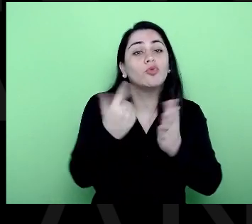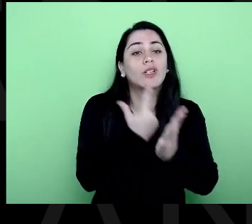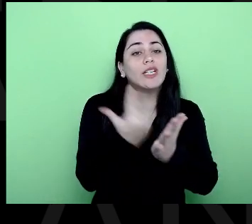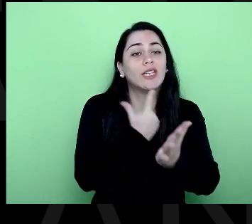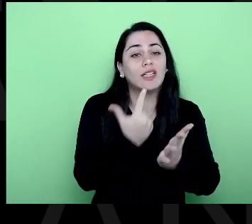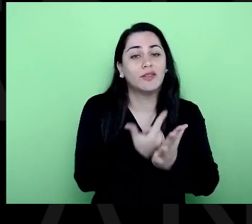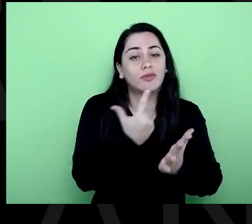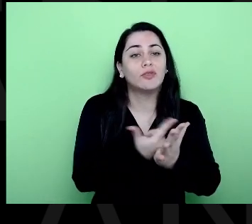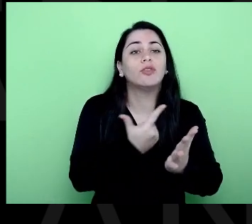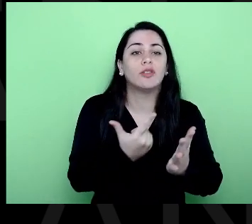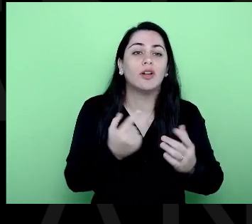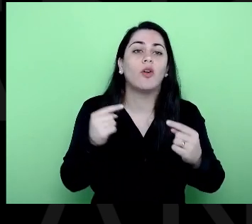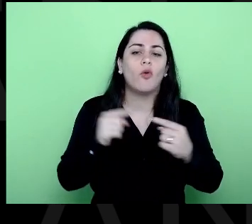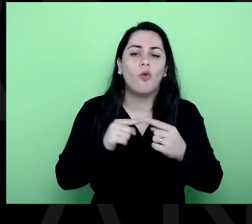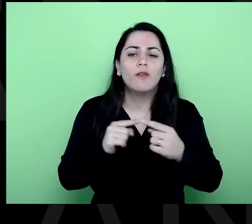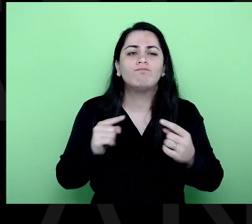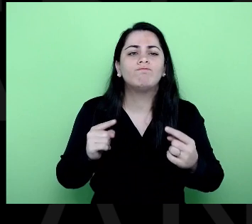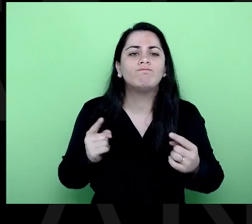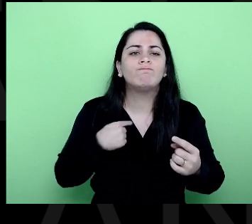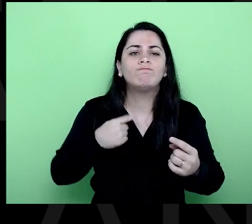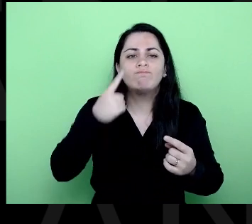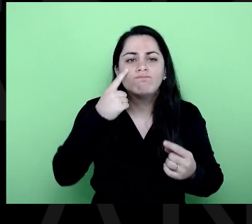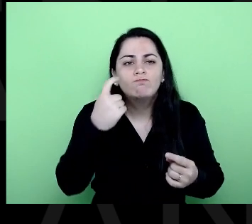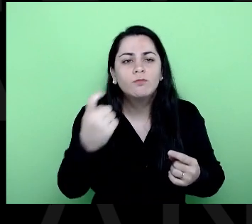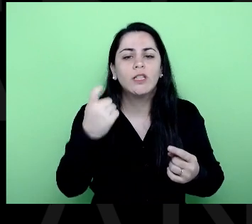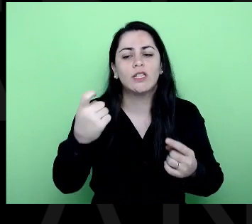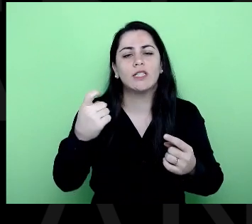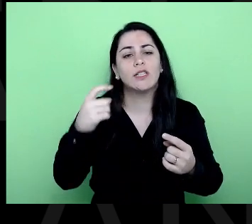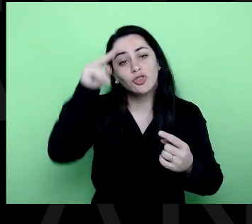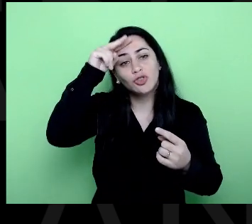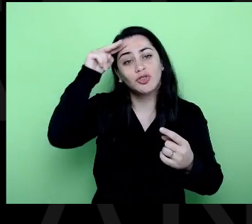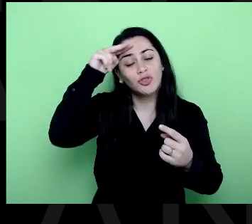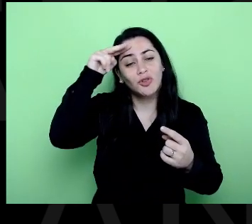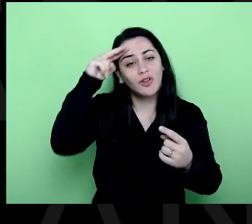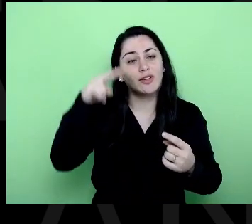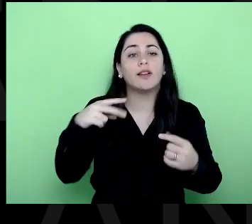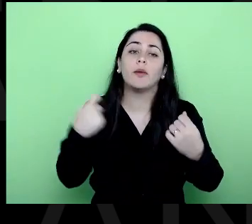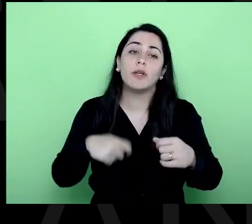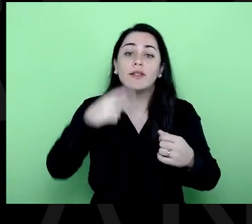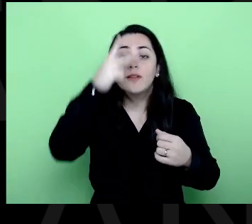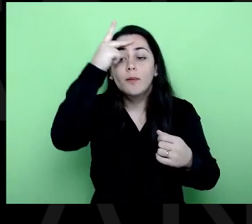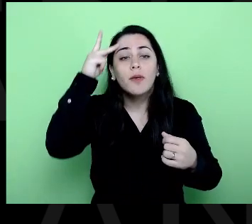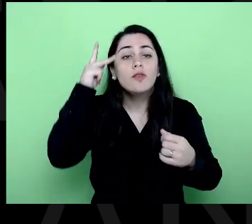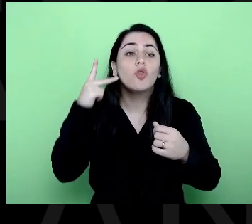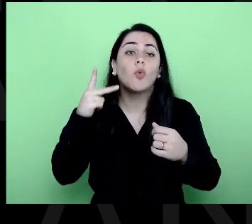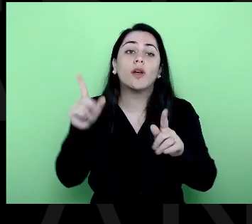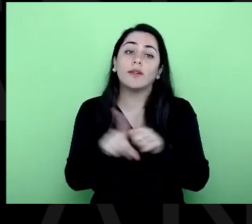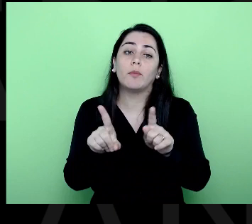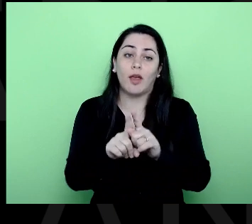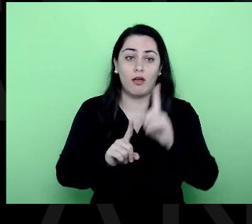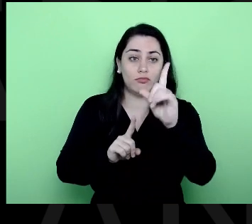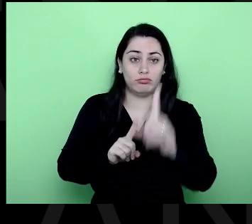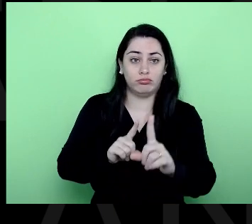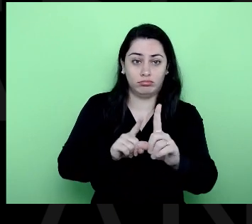que é o que te instiga a entrar na história dele, né? Eu acho também que tem que ter bons coadjuvantes, a pessoa tem que ser cercada de